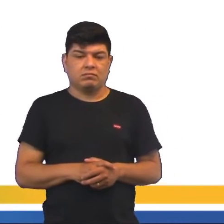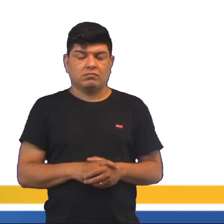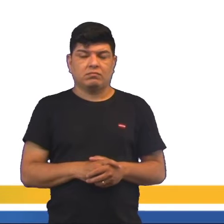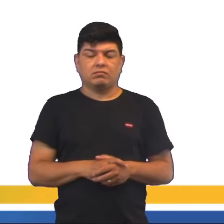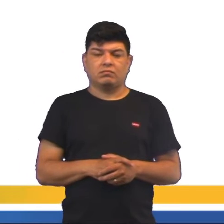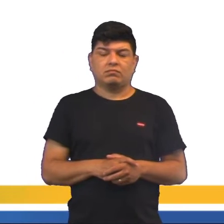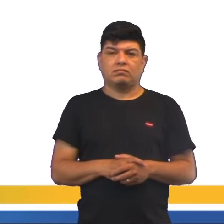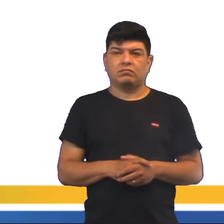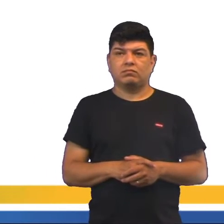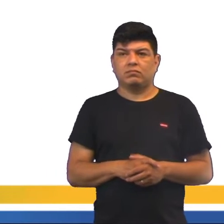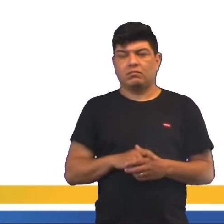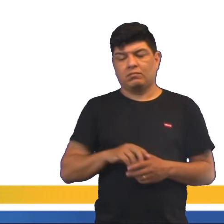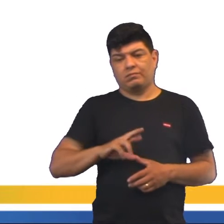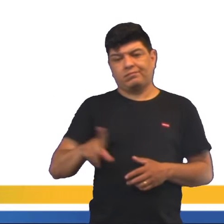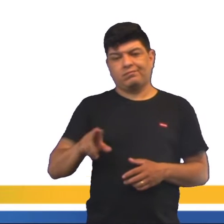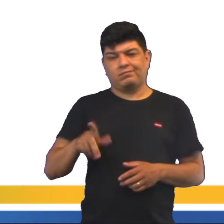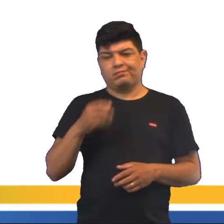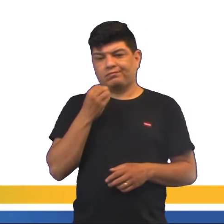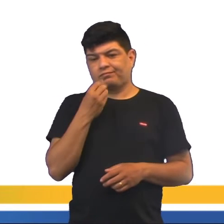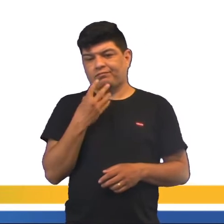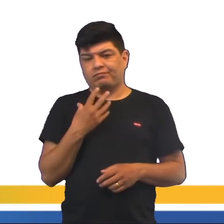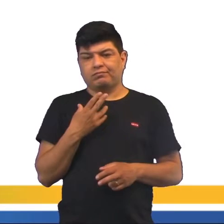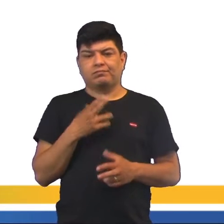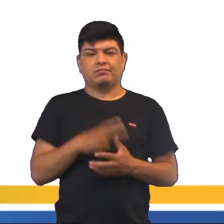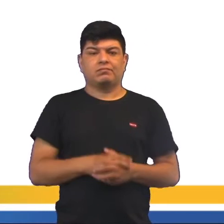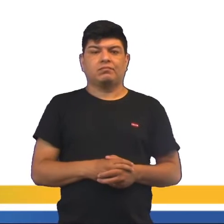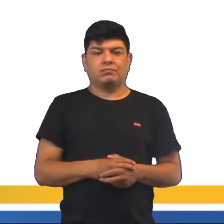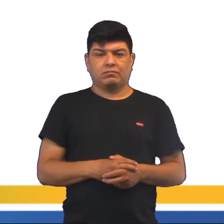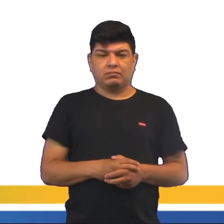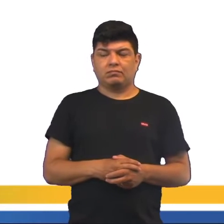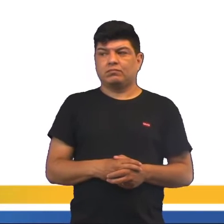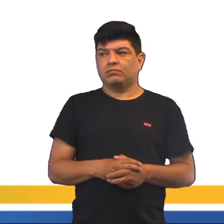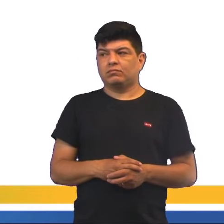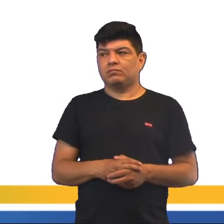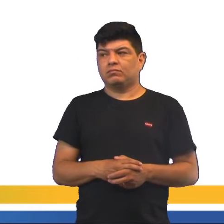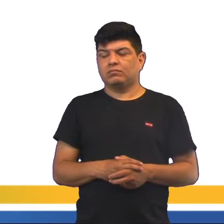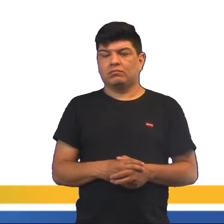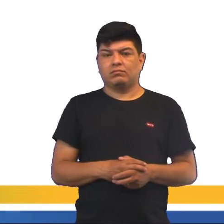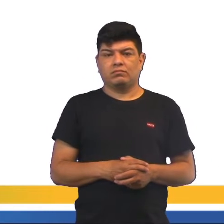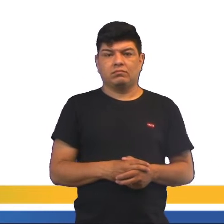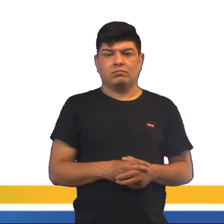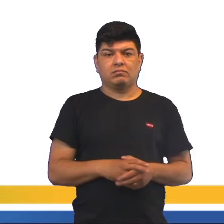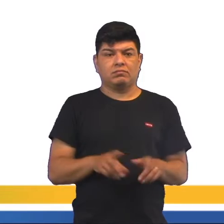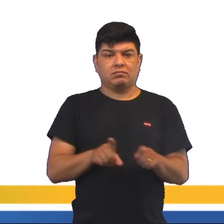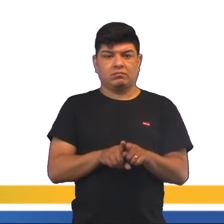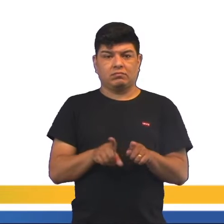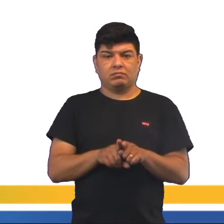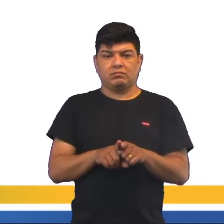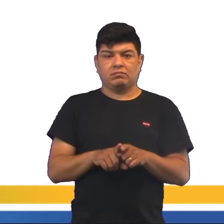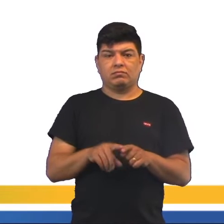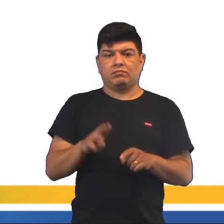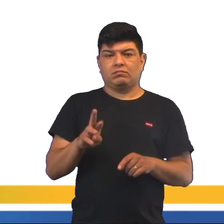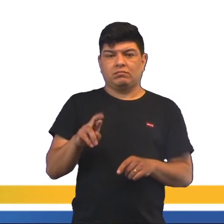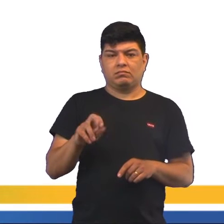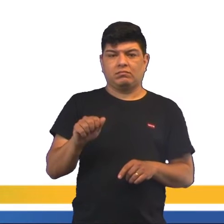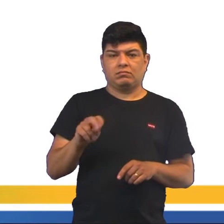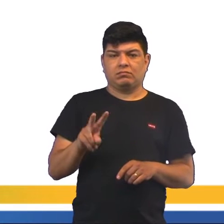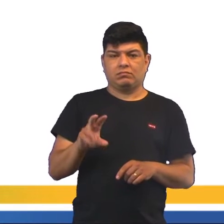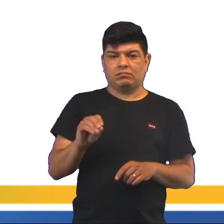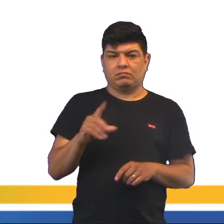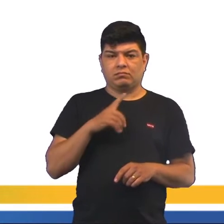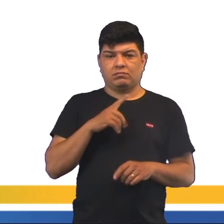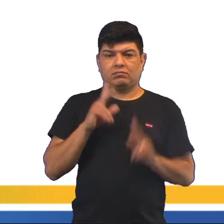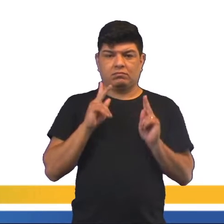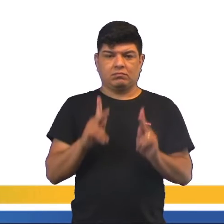consideradas não muito boas, digamos assim, né? Além disso, Bravo tem